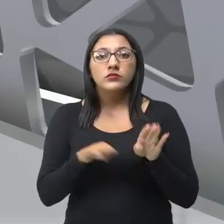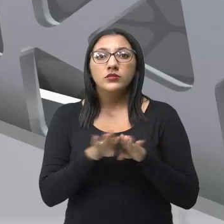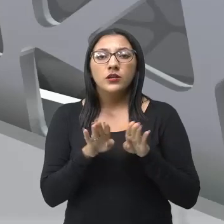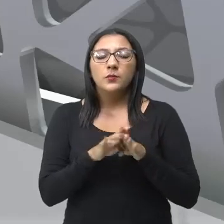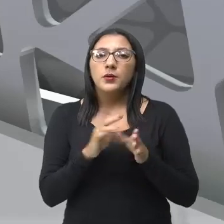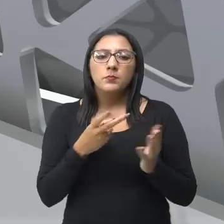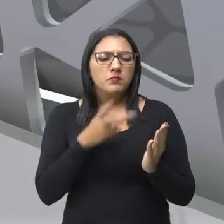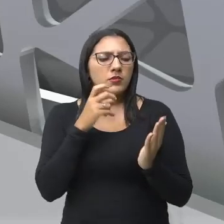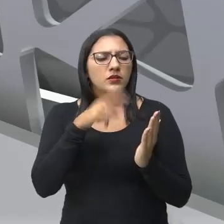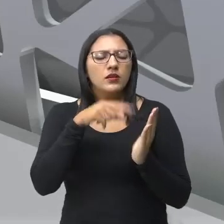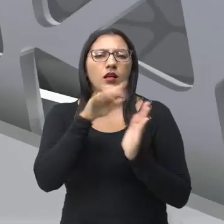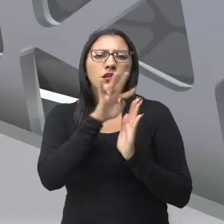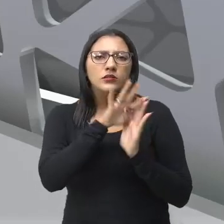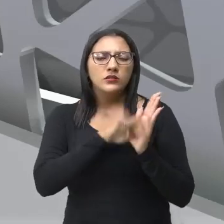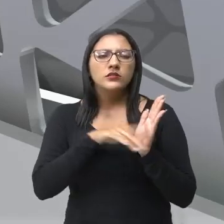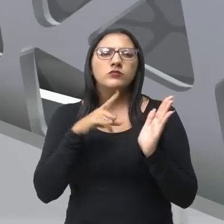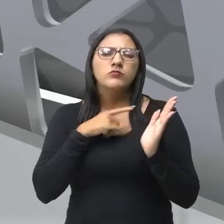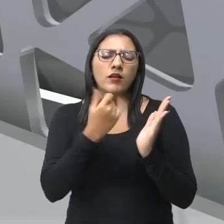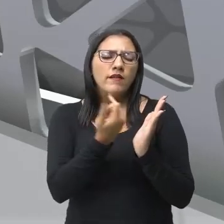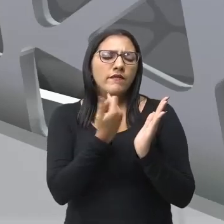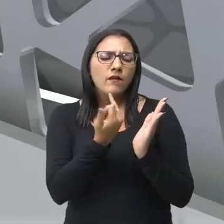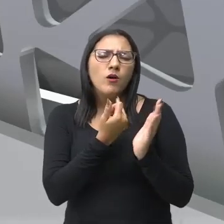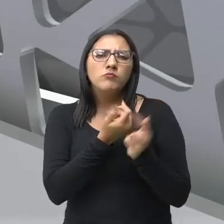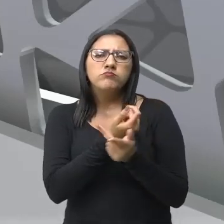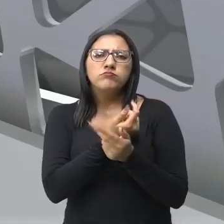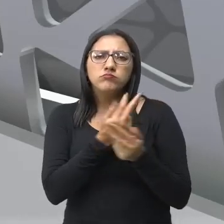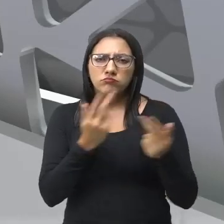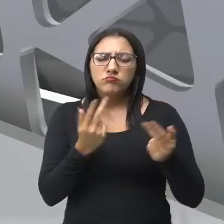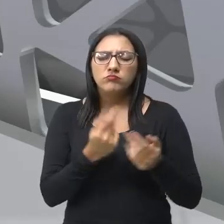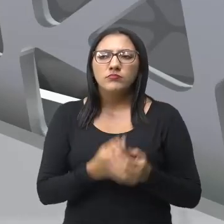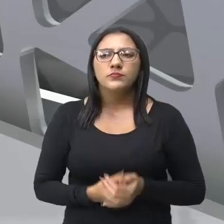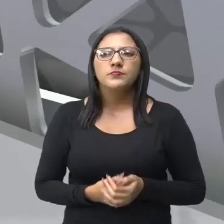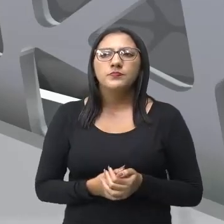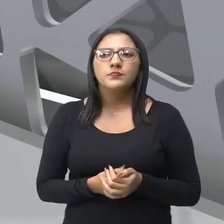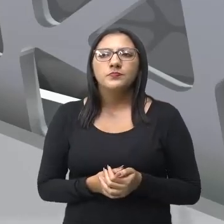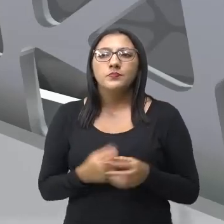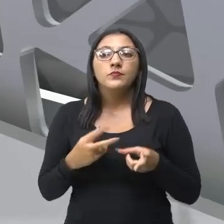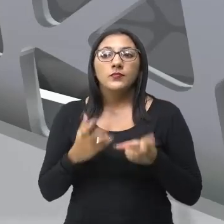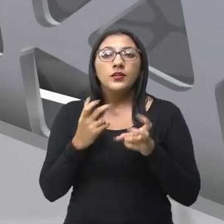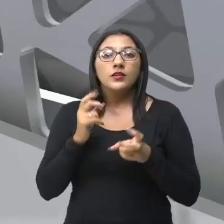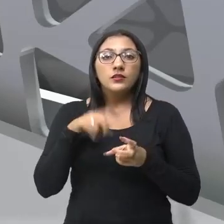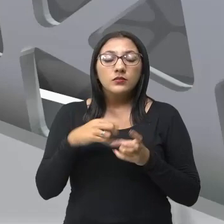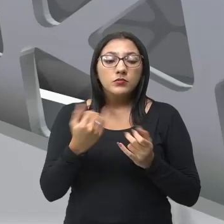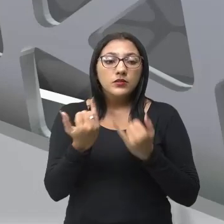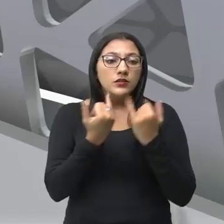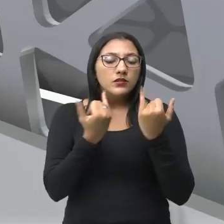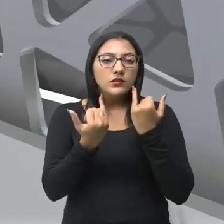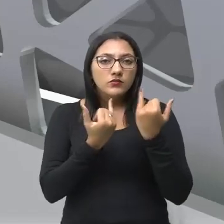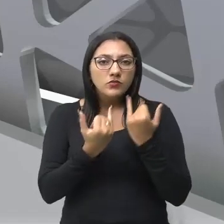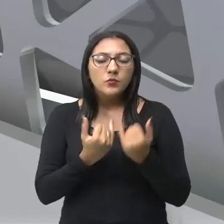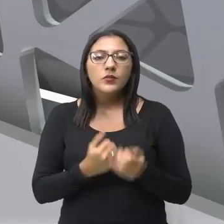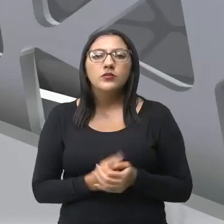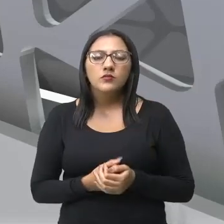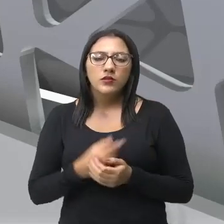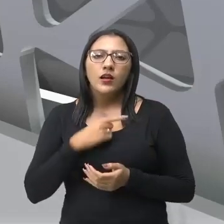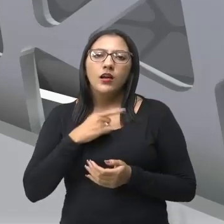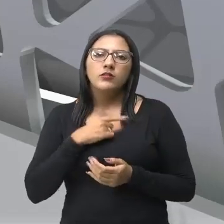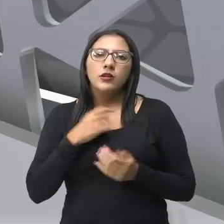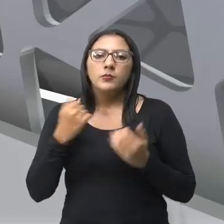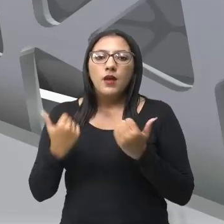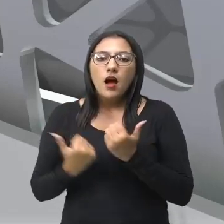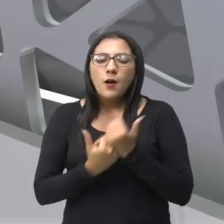texto também mais informativo, certo? Então percebo que a presença dessas informações secundárias auxilia